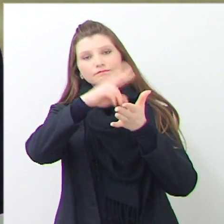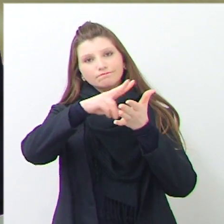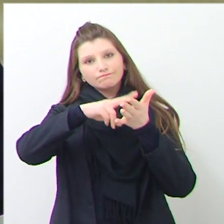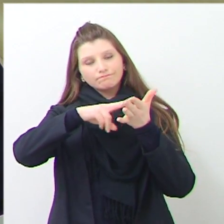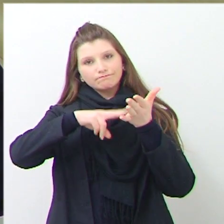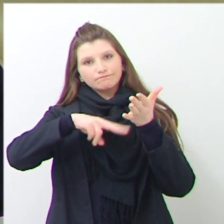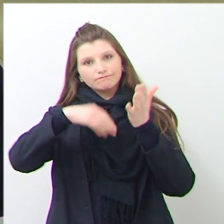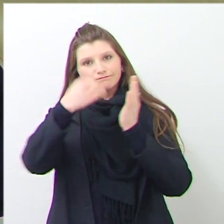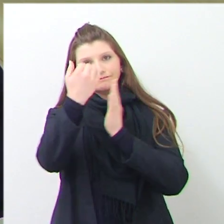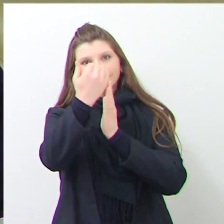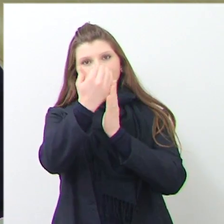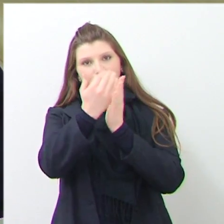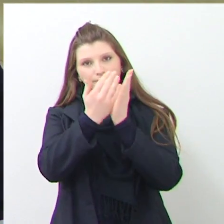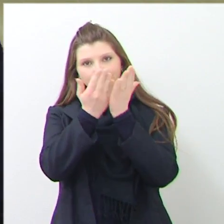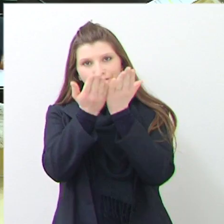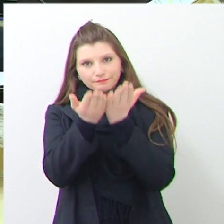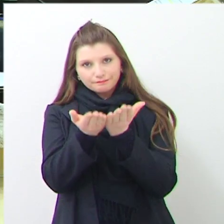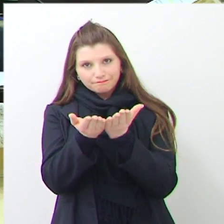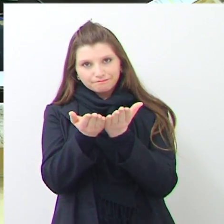que faça a leitura da Bíblia.